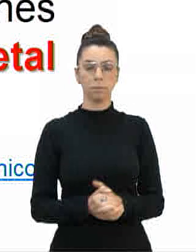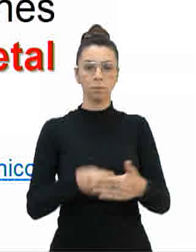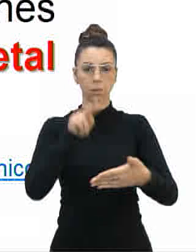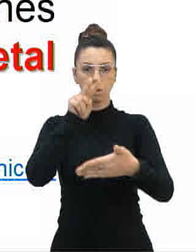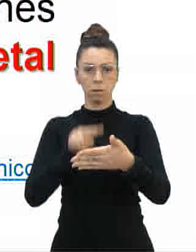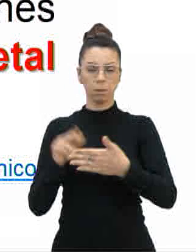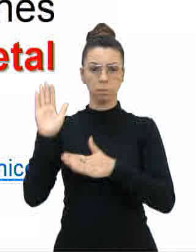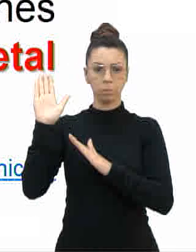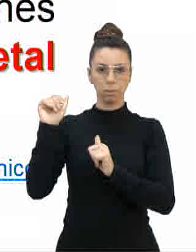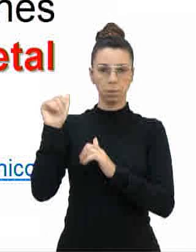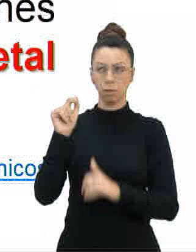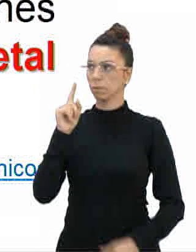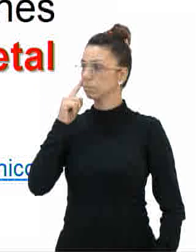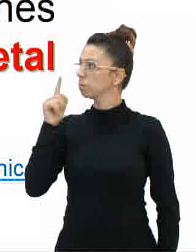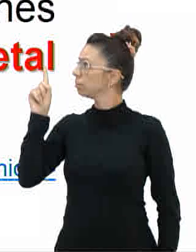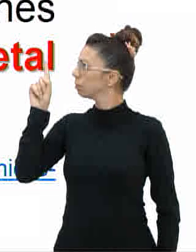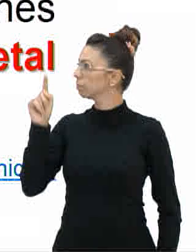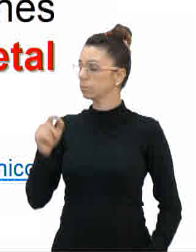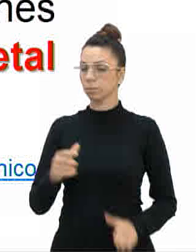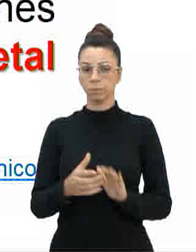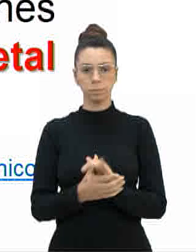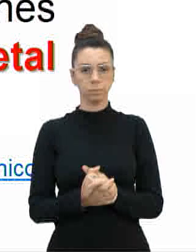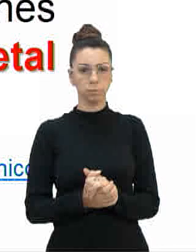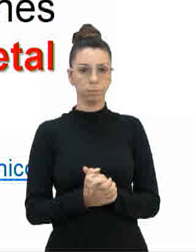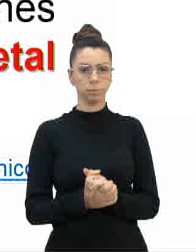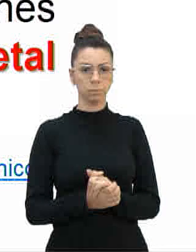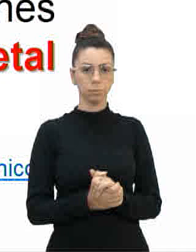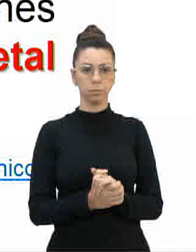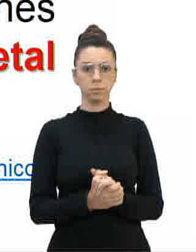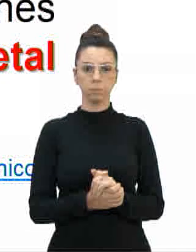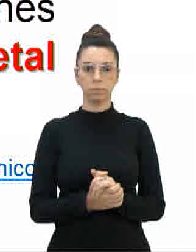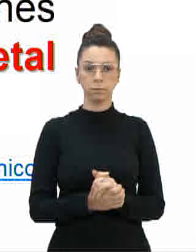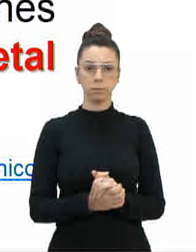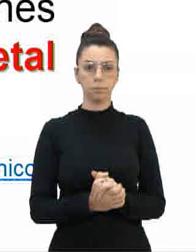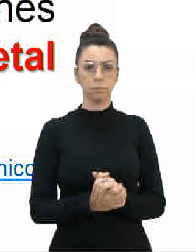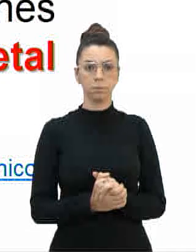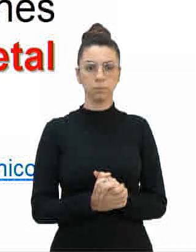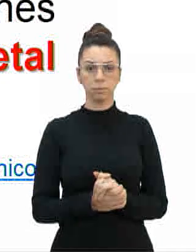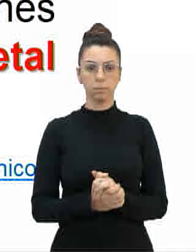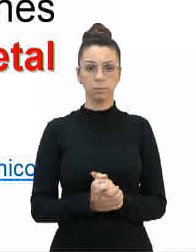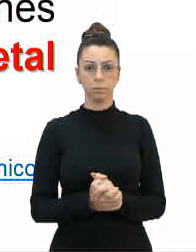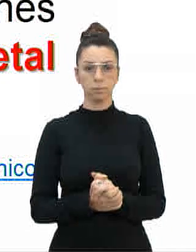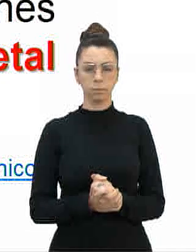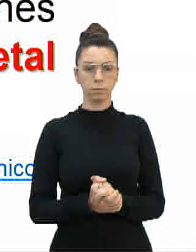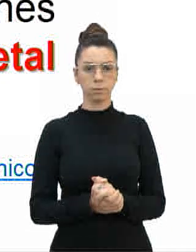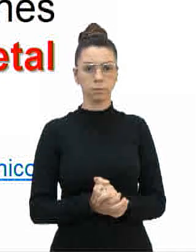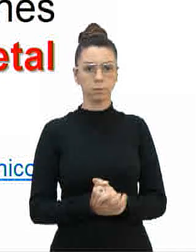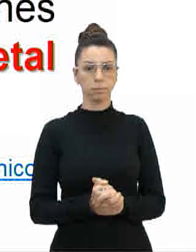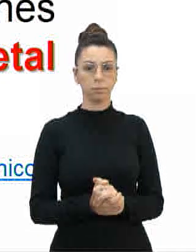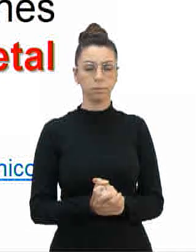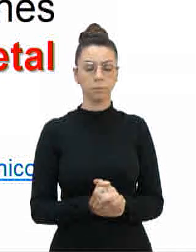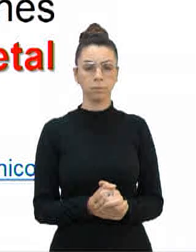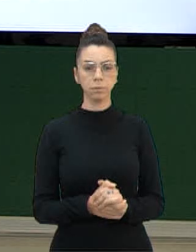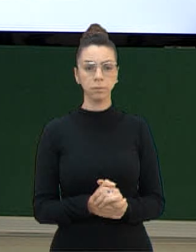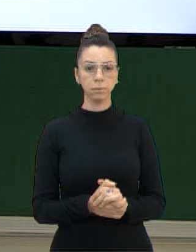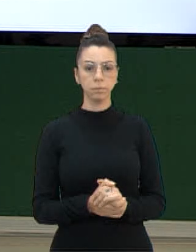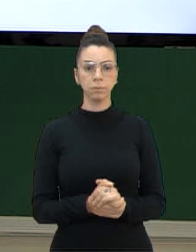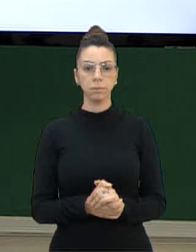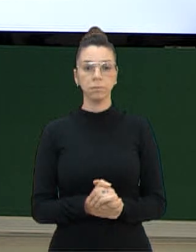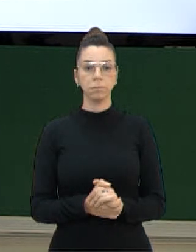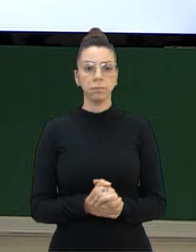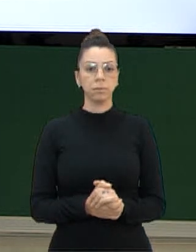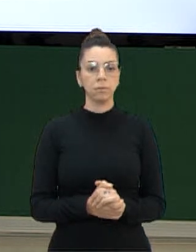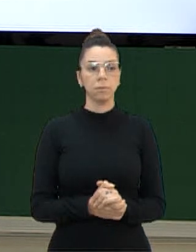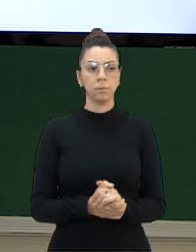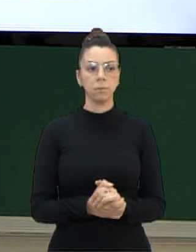la traslación a la edad de la piedra, de la típica família estadunidense, como a gente fala aos americanos,